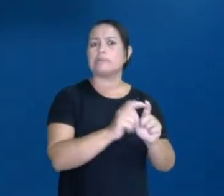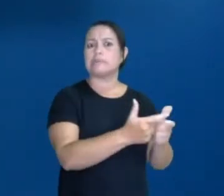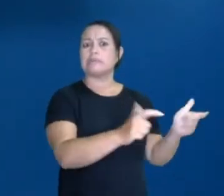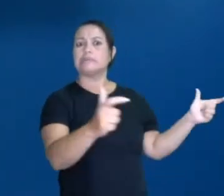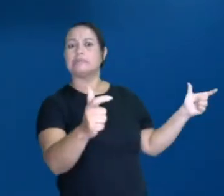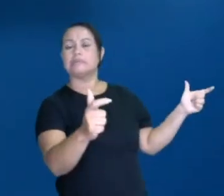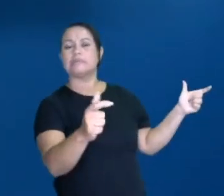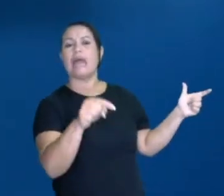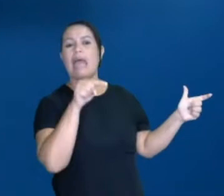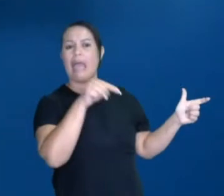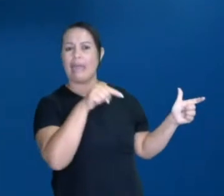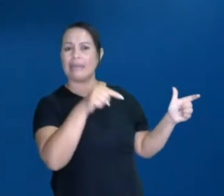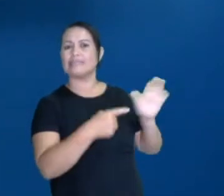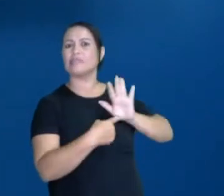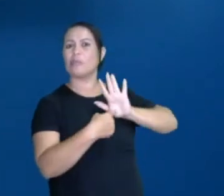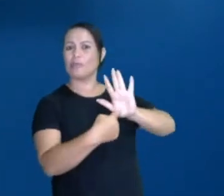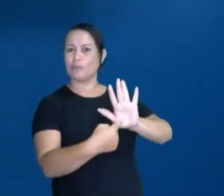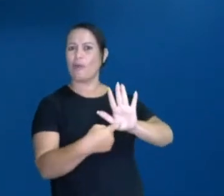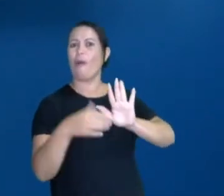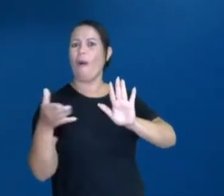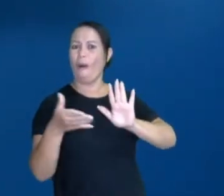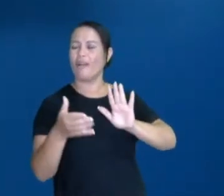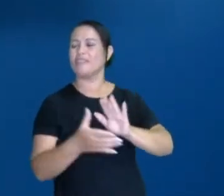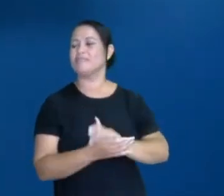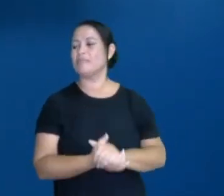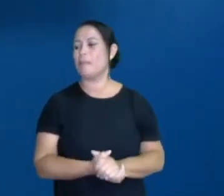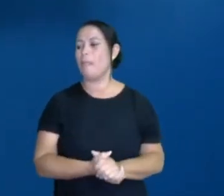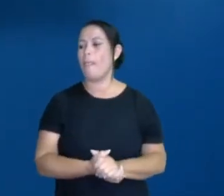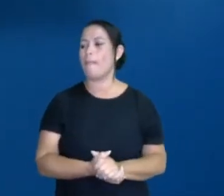numerosas, como essa aí que a tia passou para vocês.